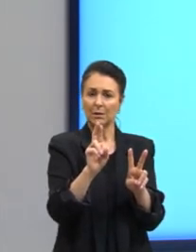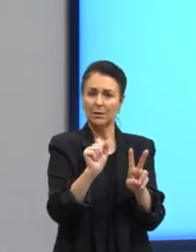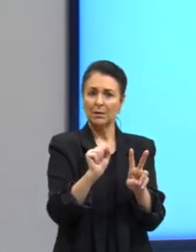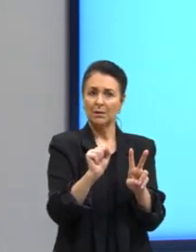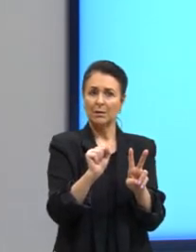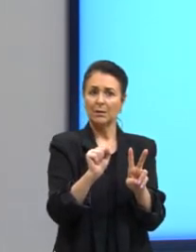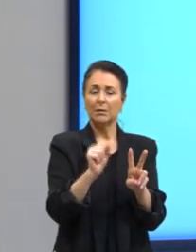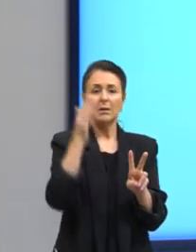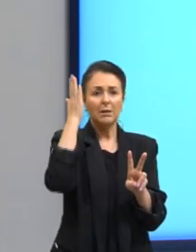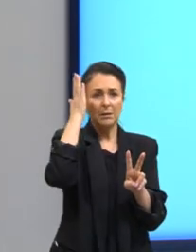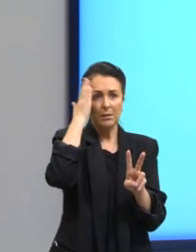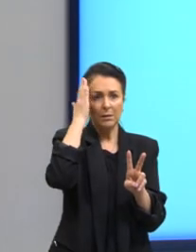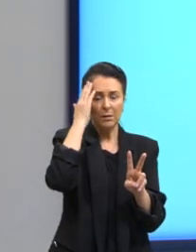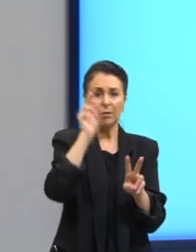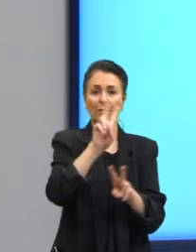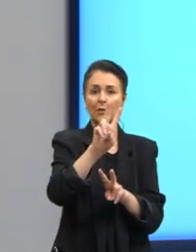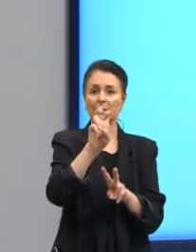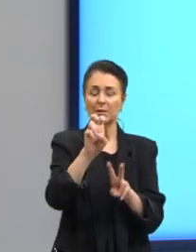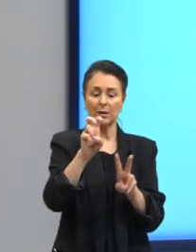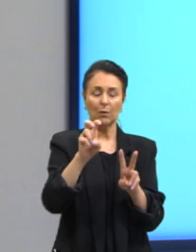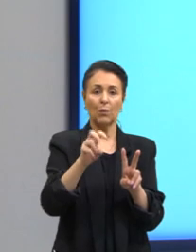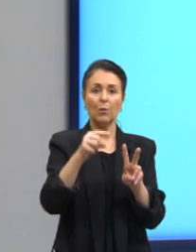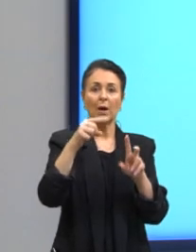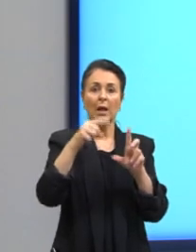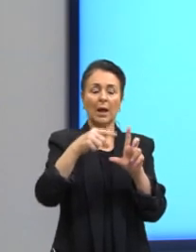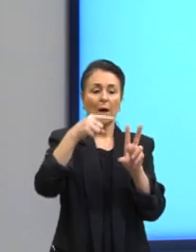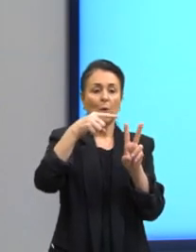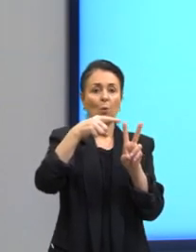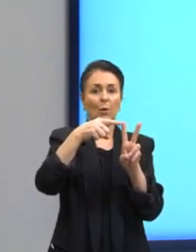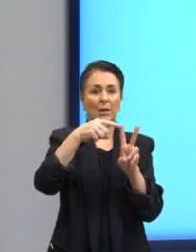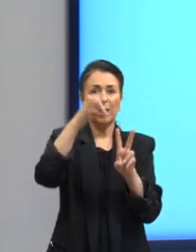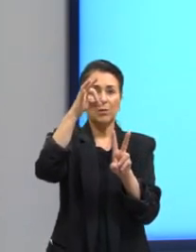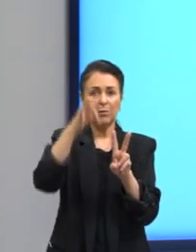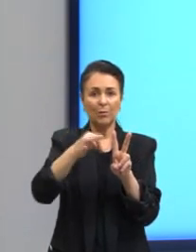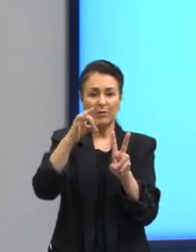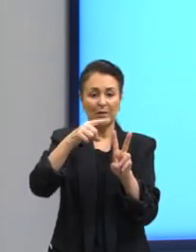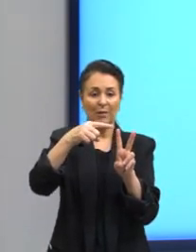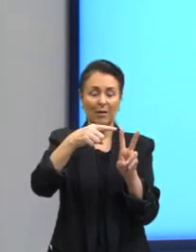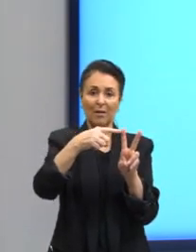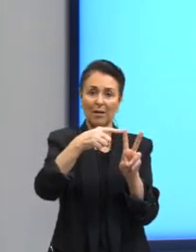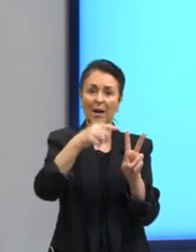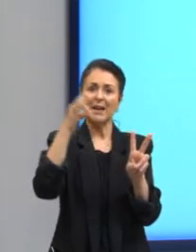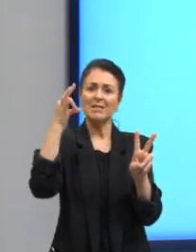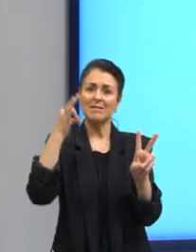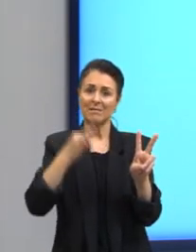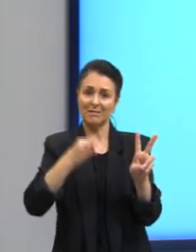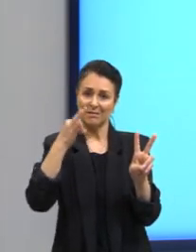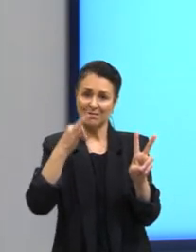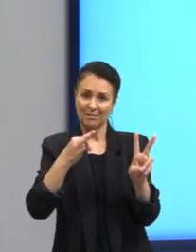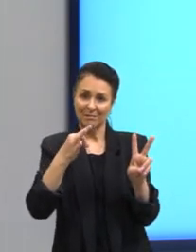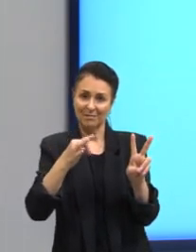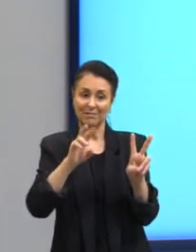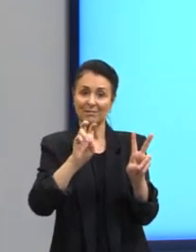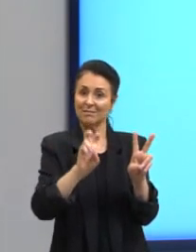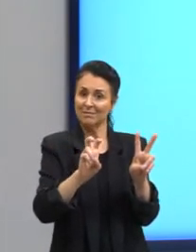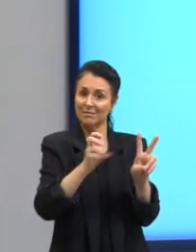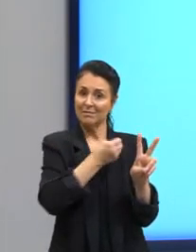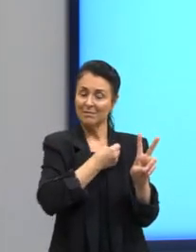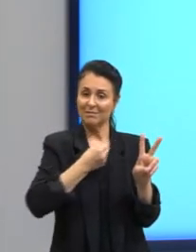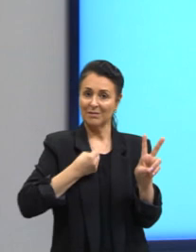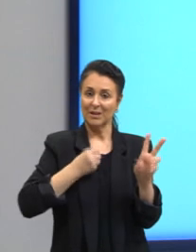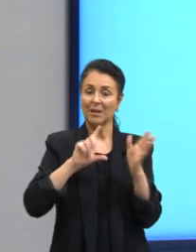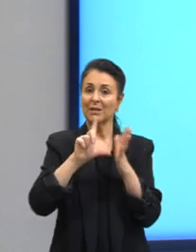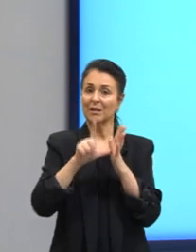processo sabemos que 25 é um quadrado perfeito ou seja sua raiz quadrada é exatamente cinco